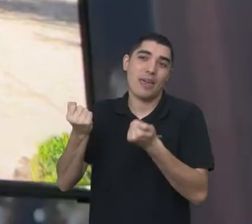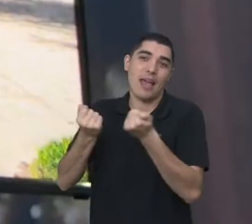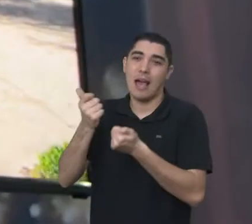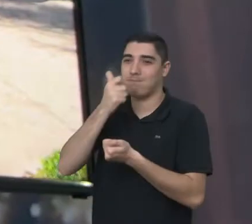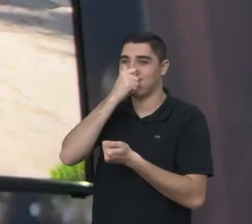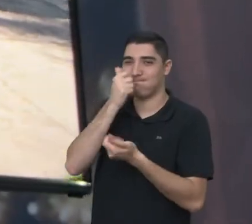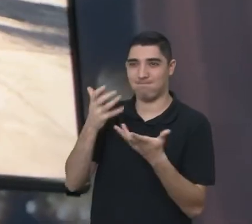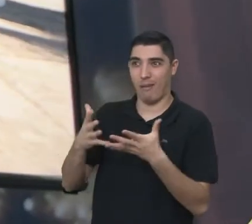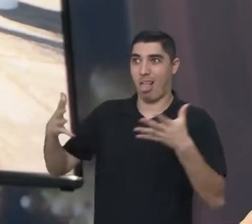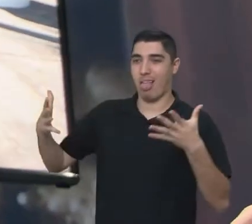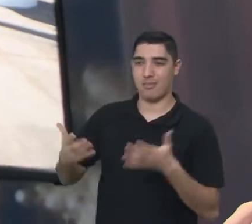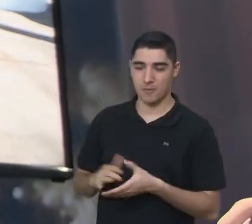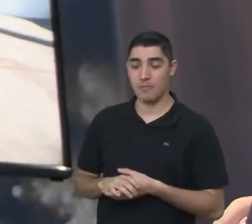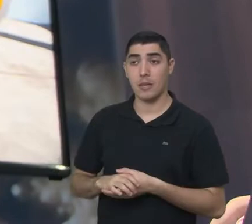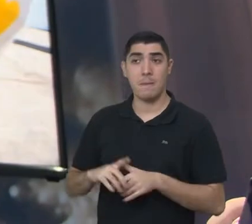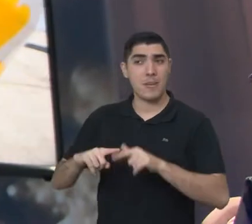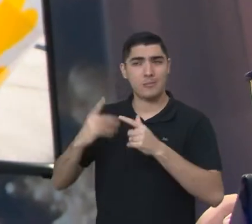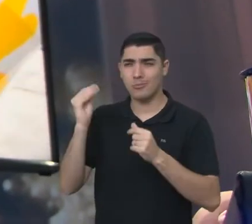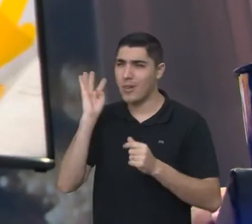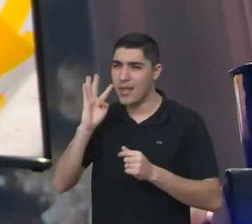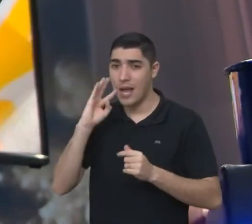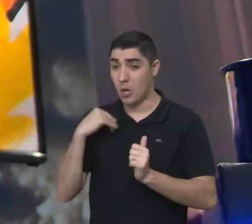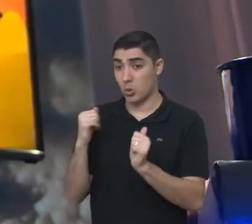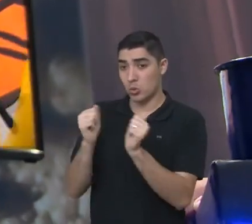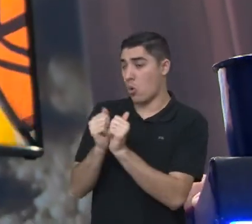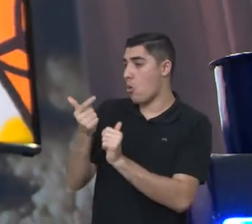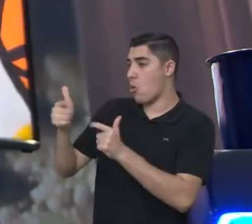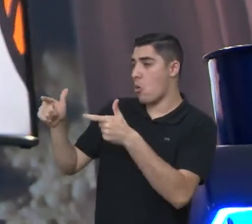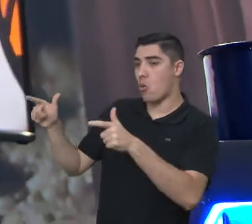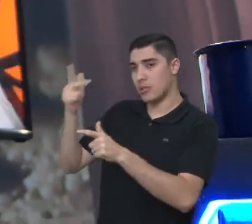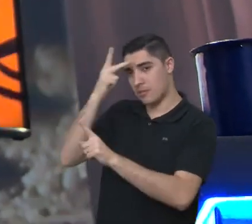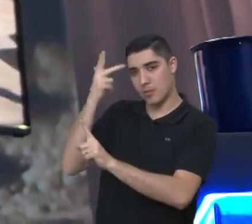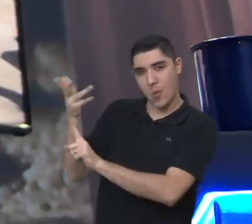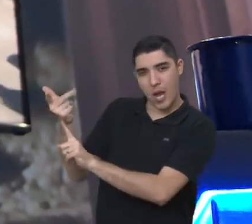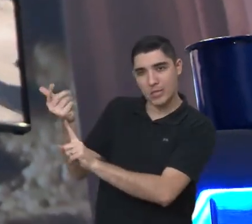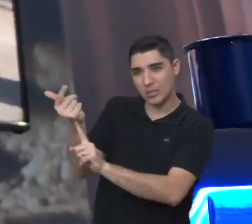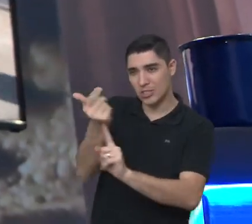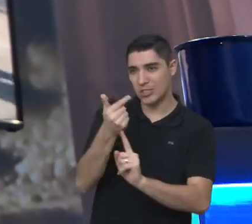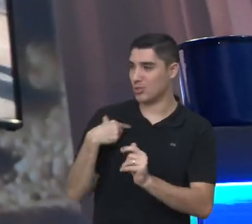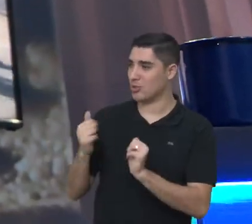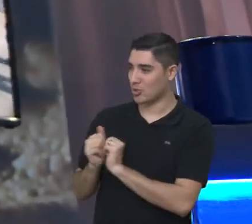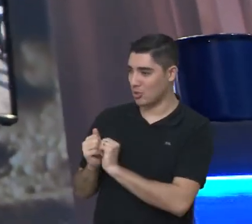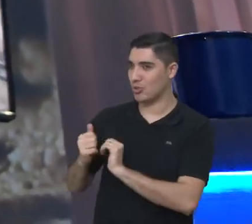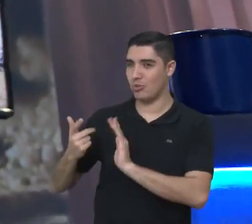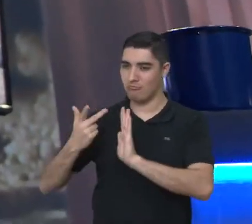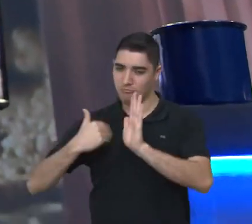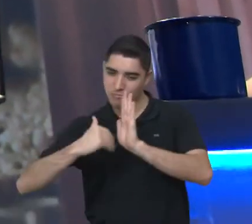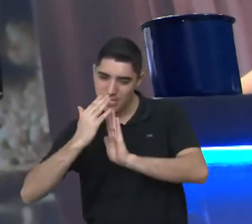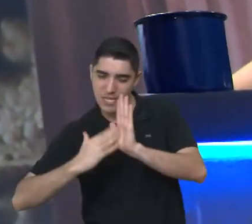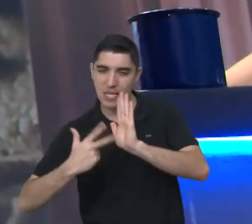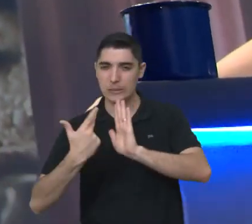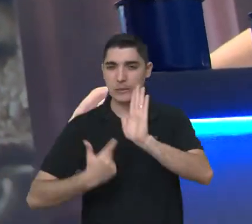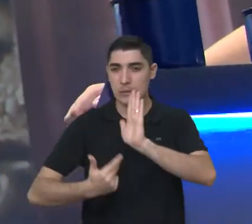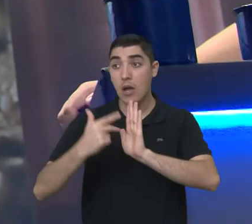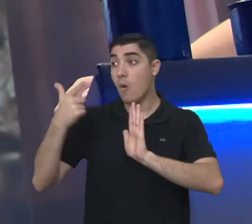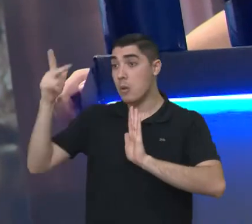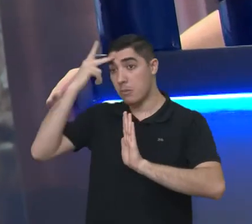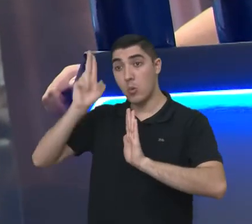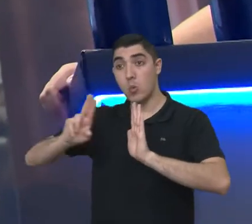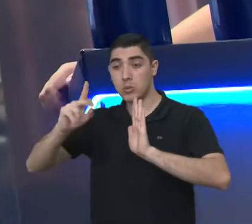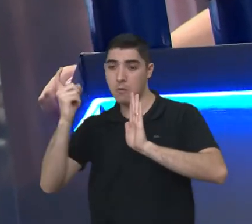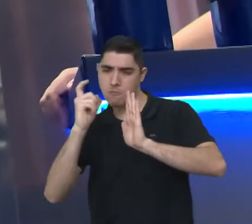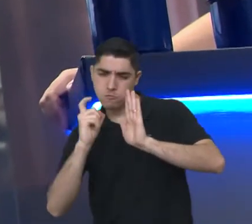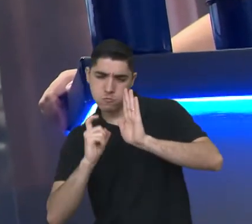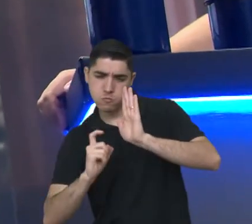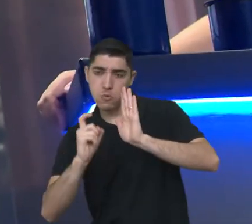foi uma semana intensa ao lado de outros artistas pintando e pude ver o processo de cada um. Tem gente que usou spray, tem